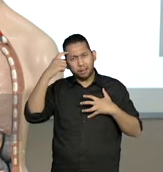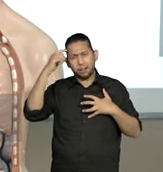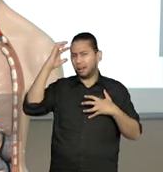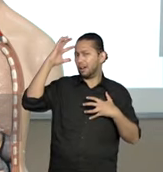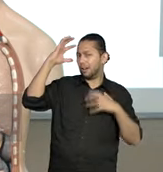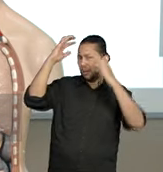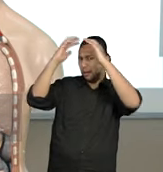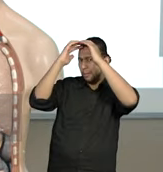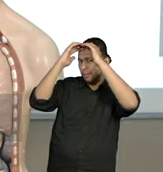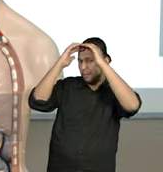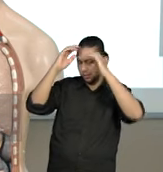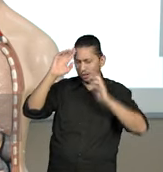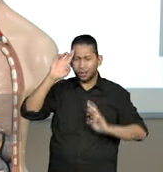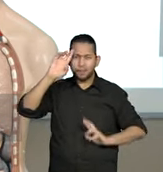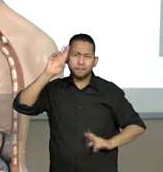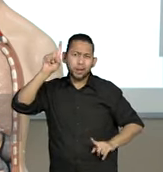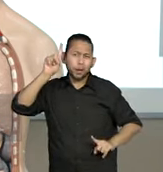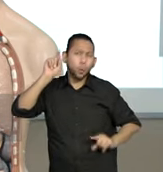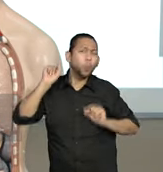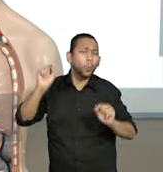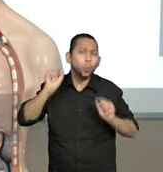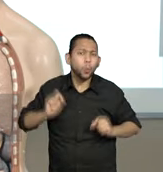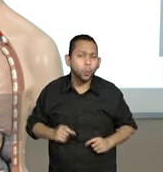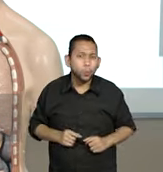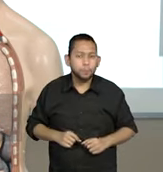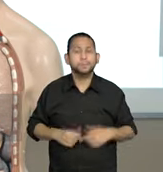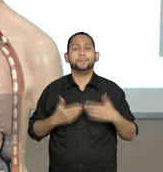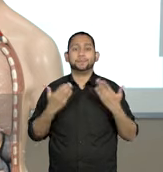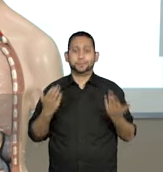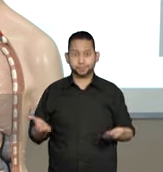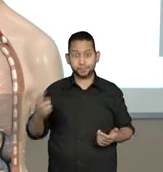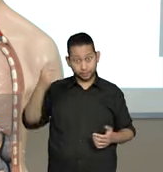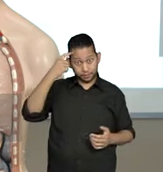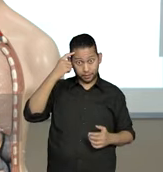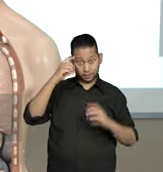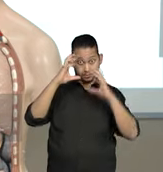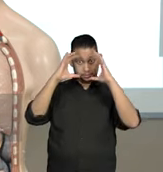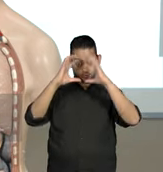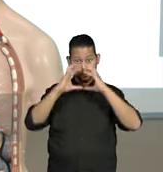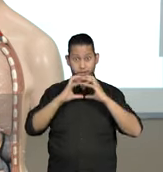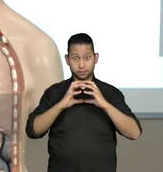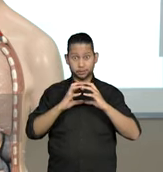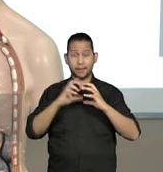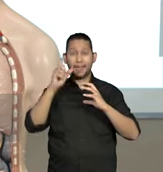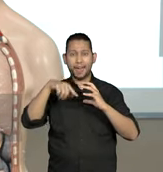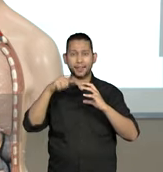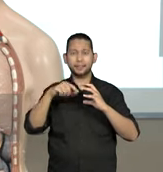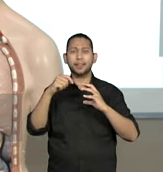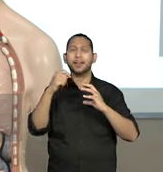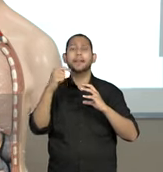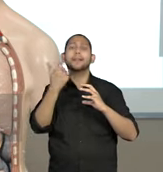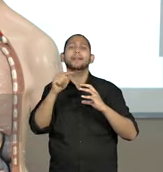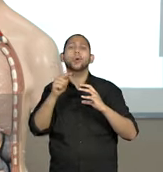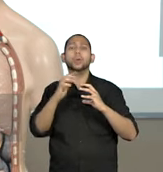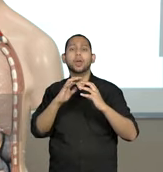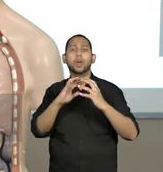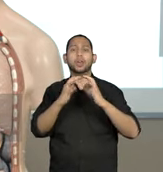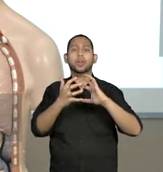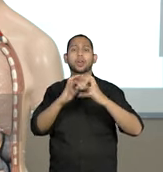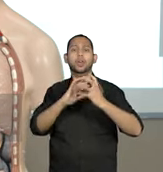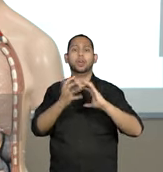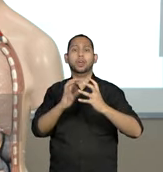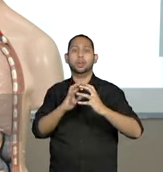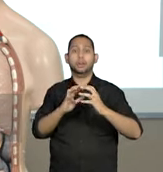nossa cabeça? A caixa craniana não é móvel, a caixa